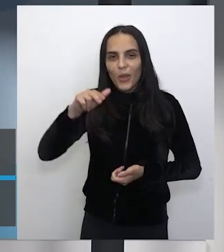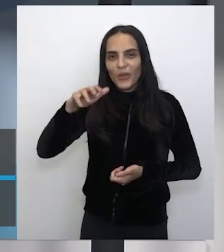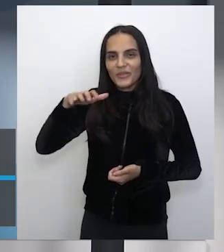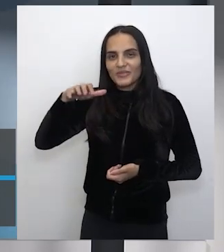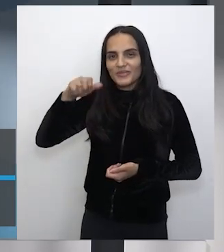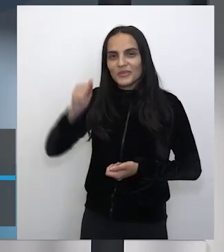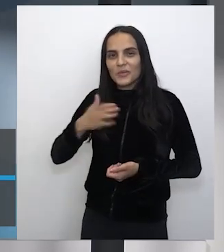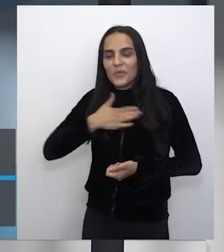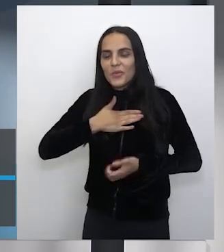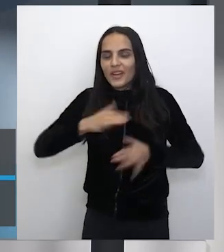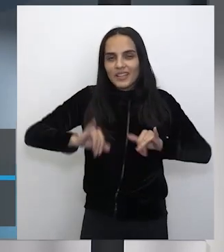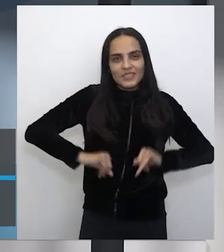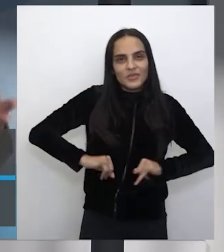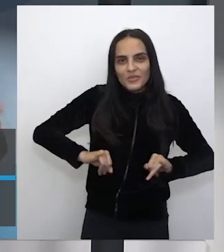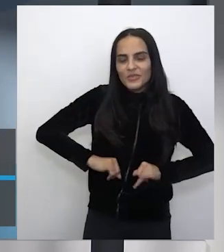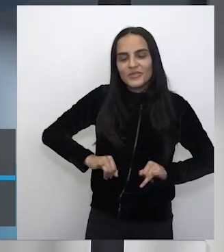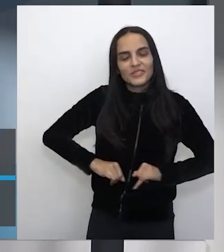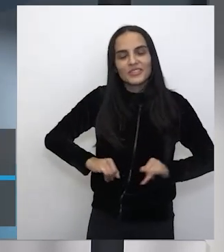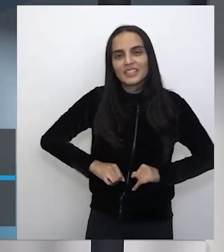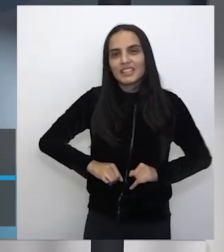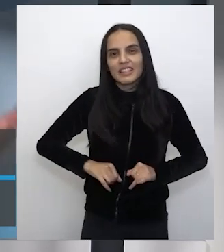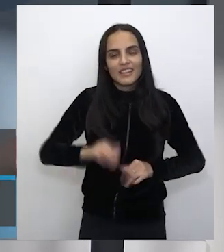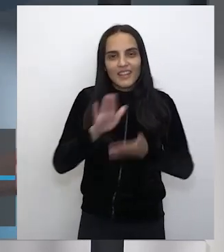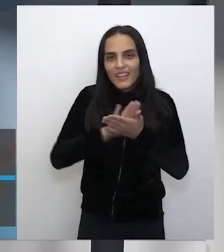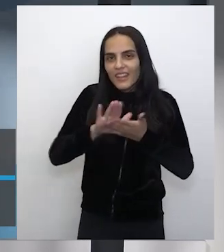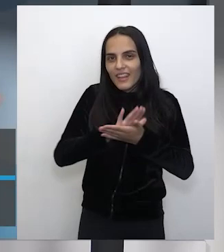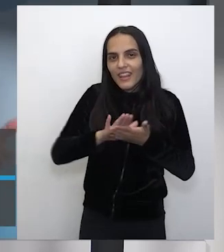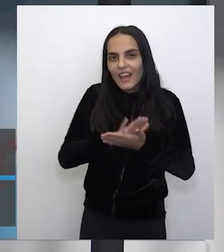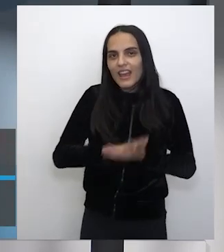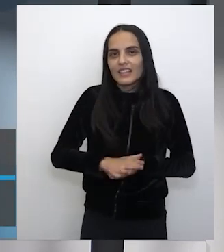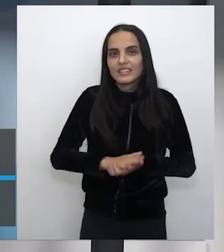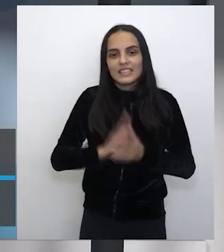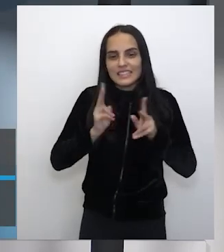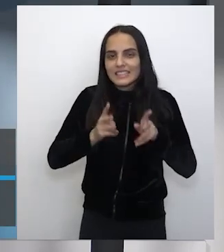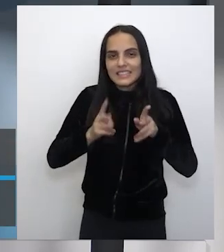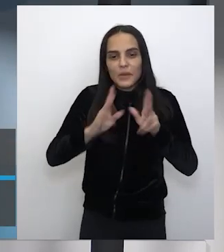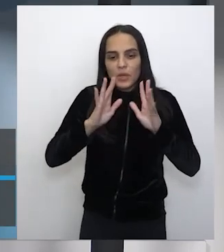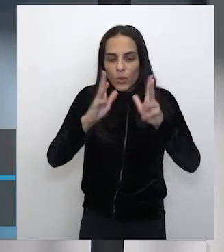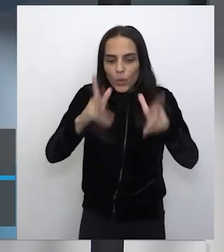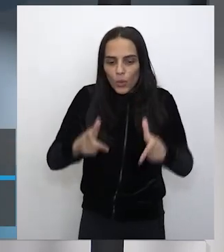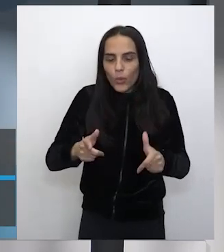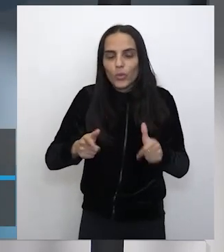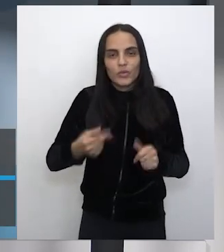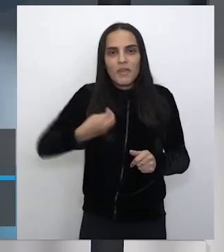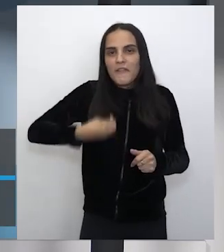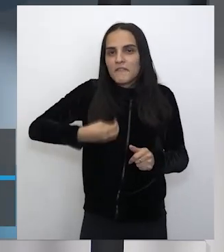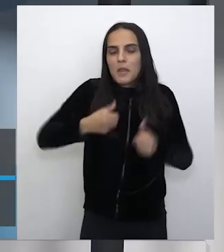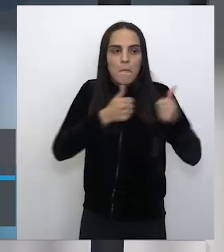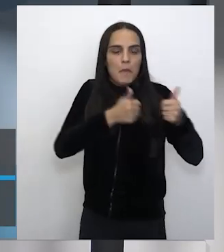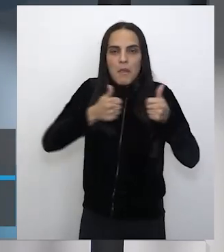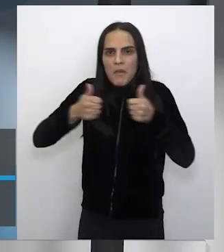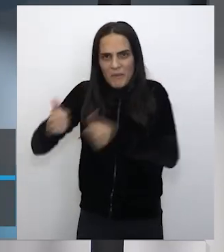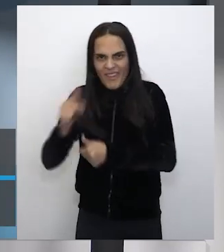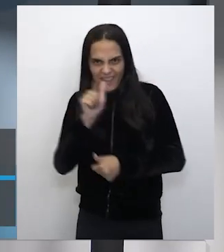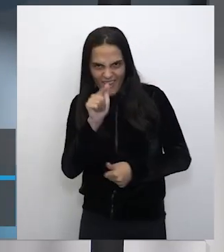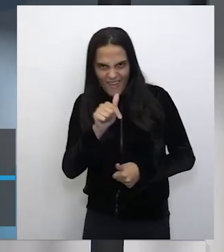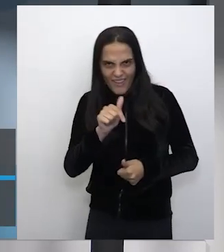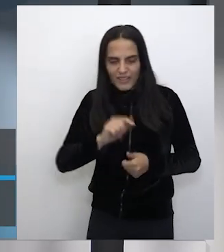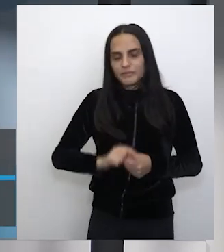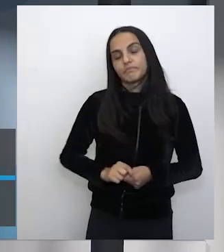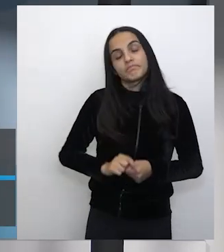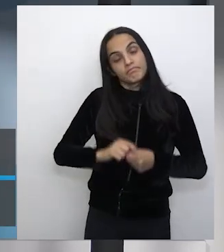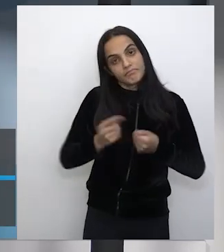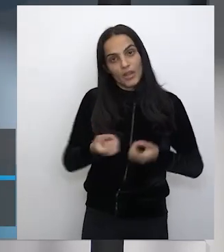nunca sofri nada na vida, sempre tudo que eu fiz está muito lindo e maravilhoso? Então, isso é a discussão principal desse poema,